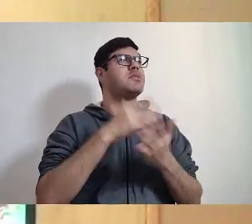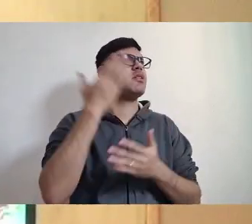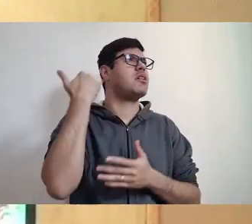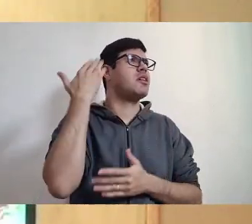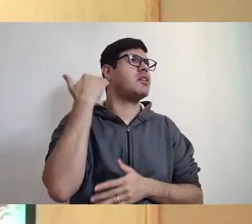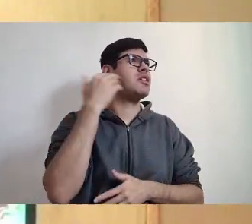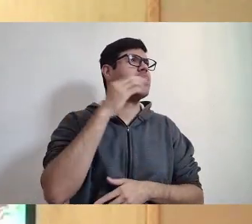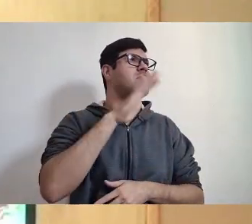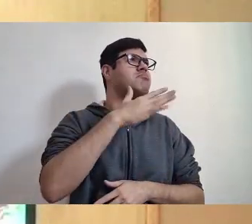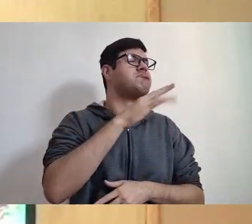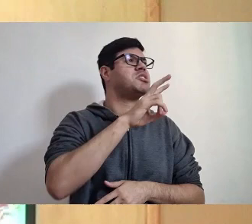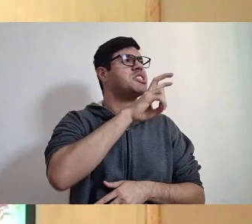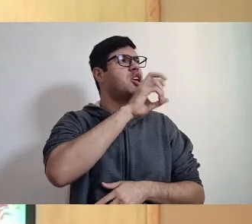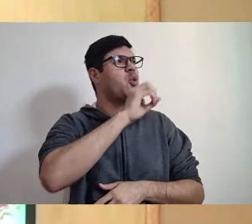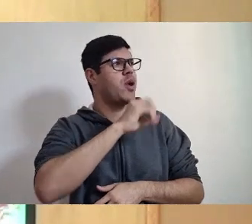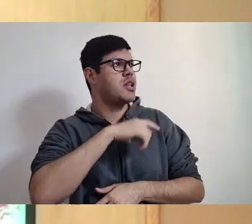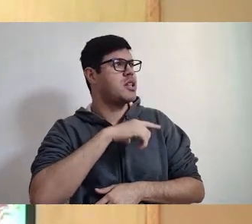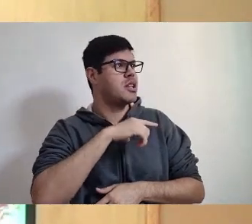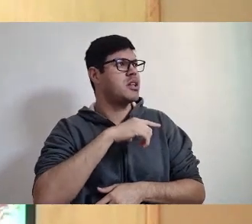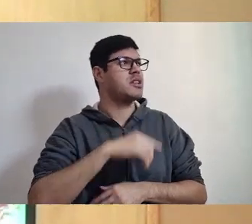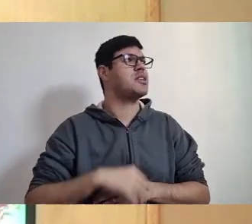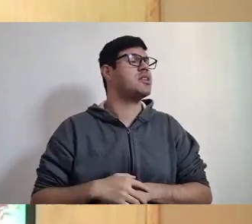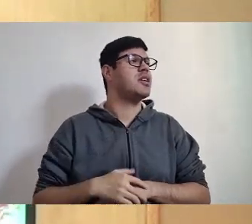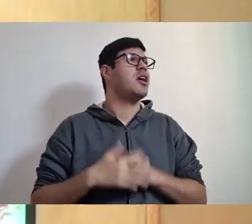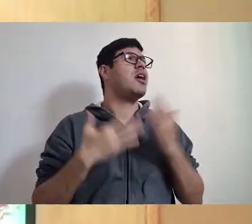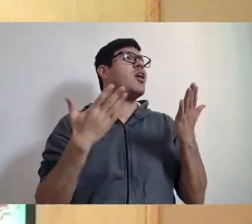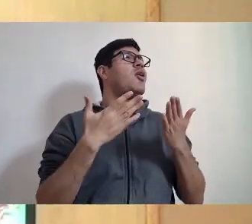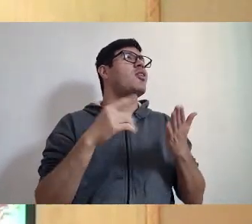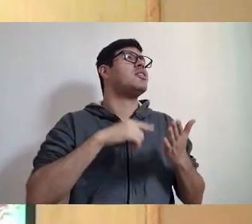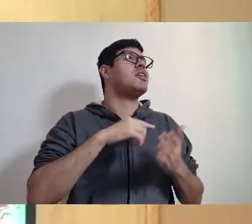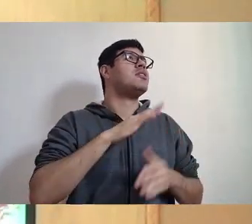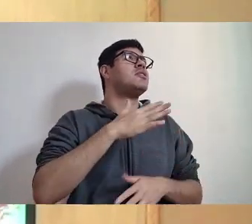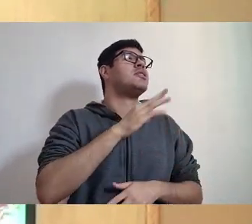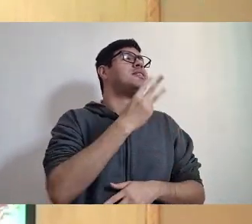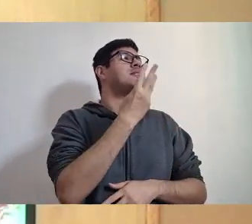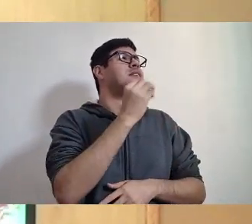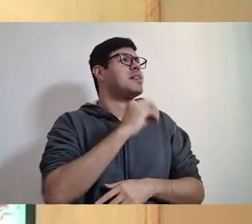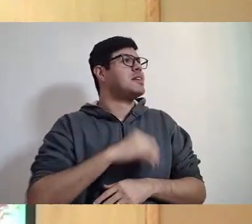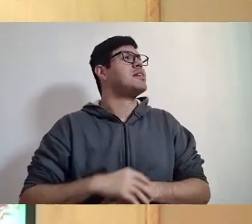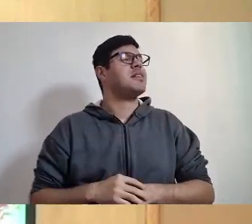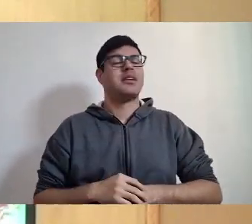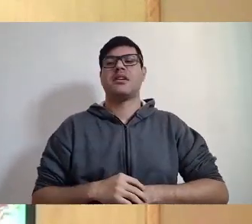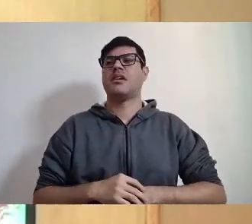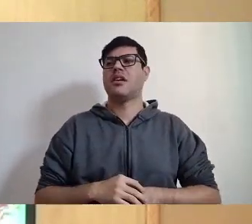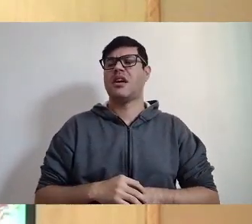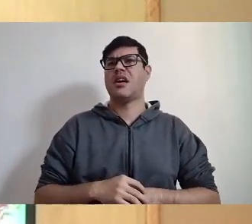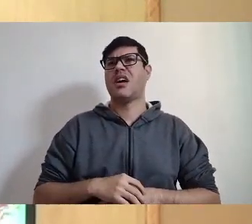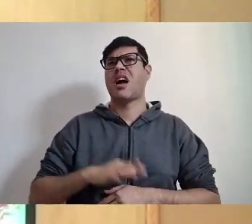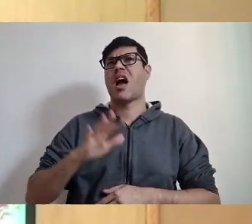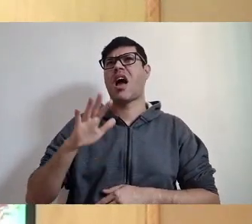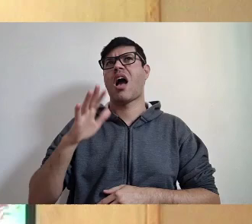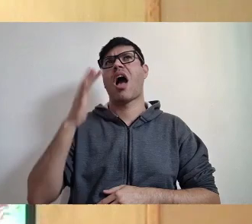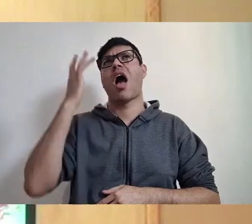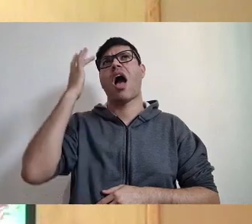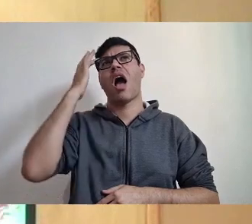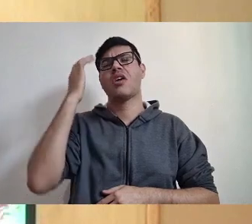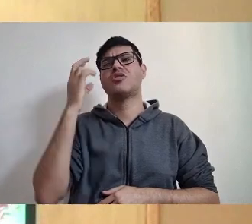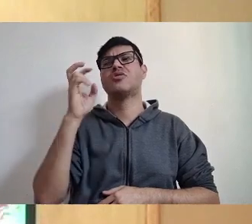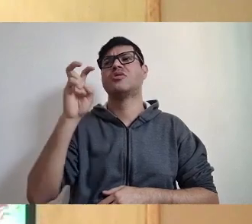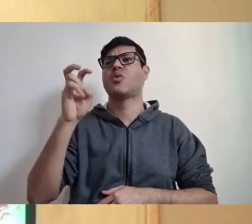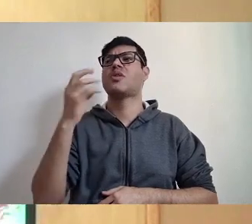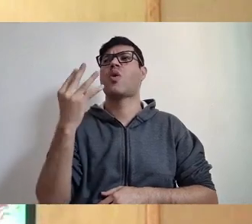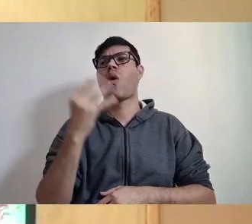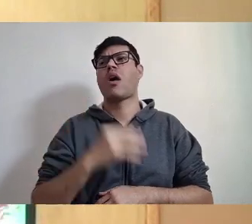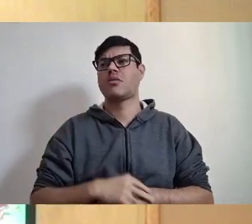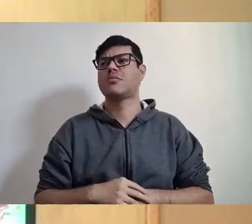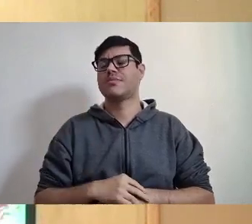uns 50 efetivos ali. Hoje a gente está com 30. Era mais de 50, 54. Era isso mesmo, Gil.